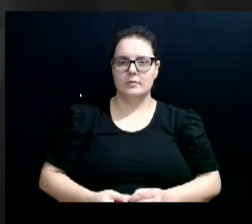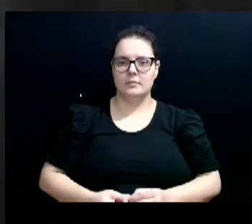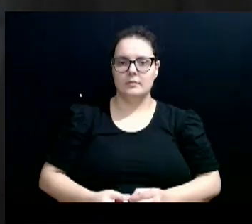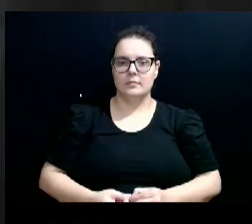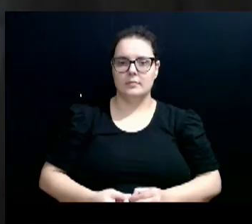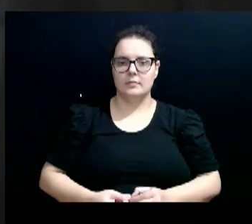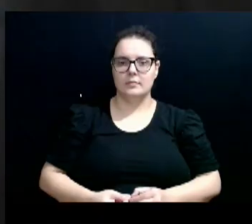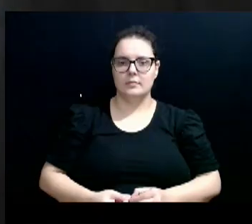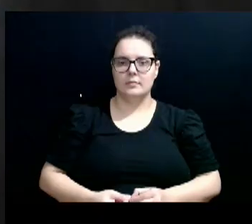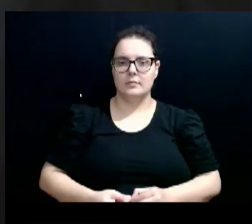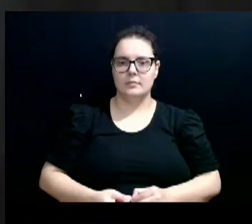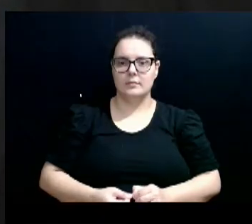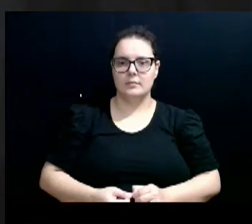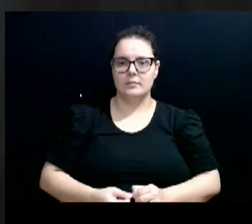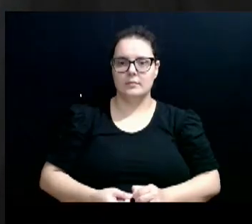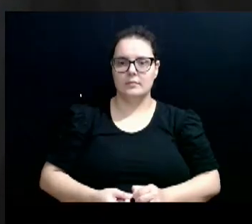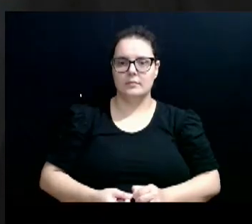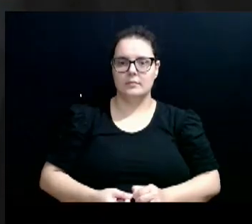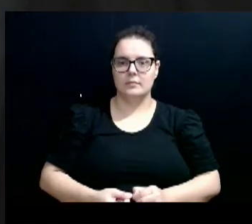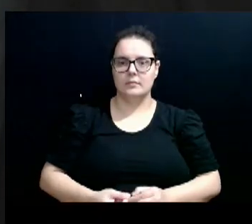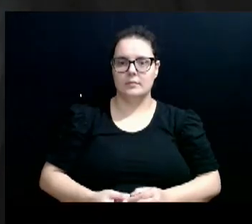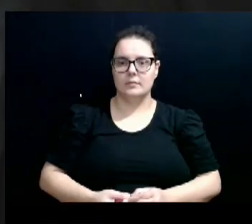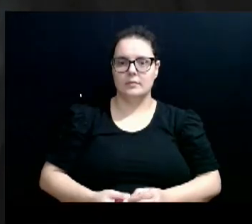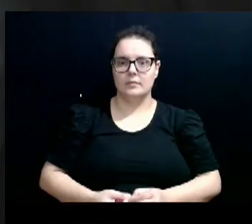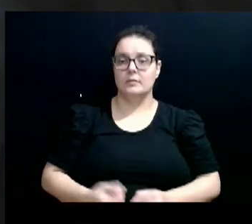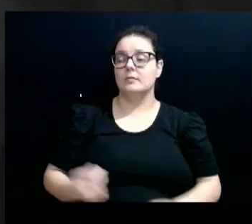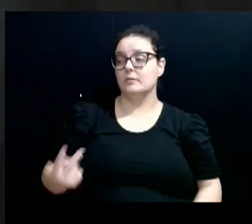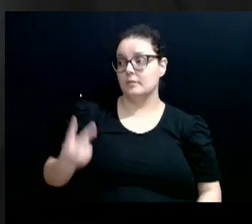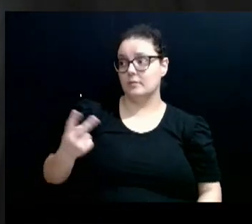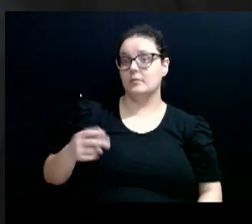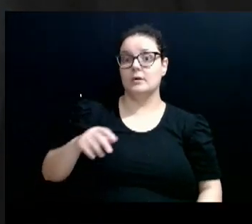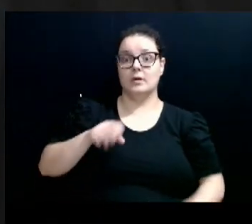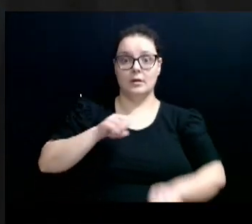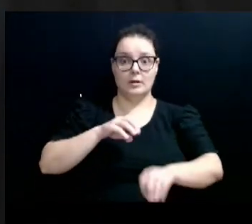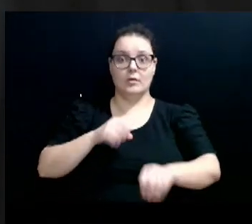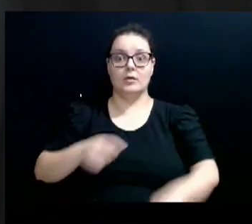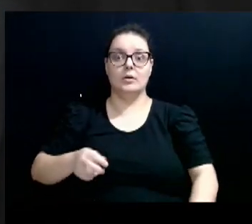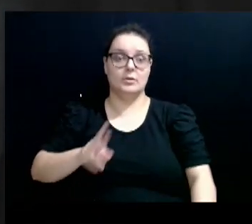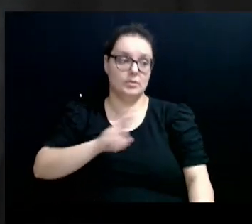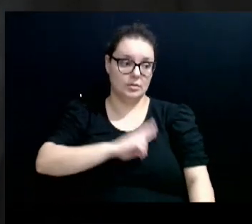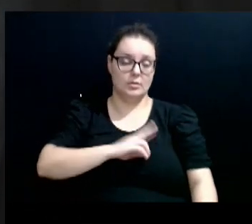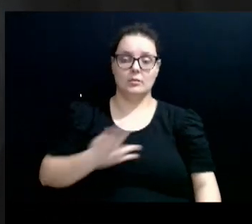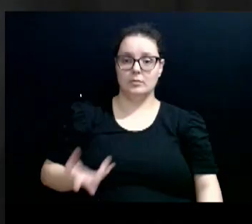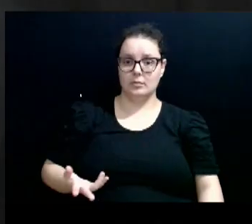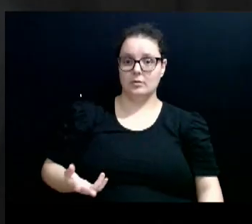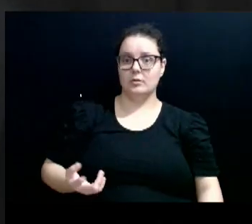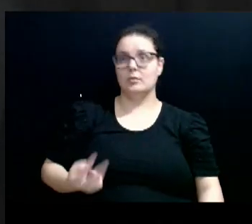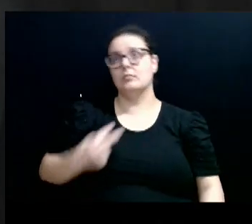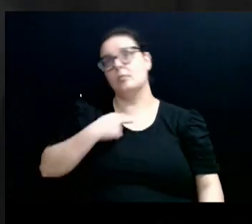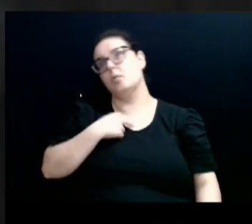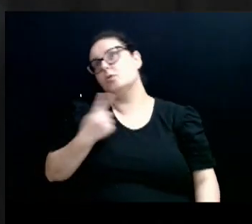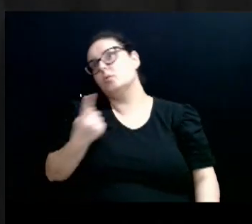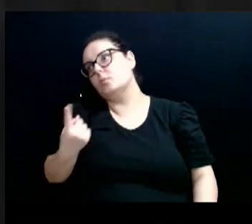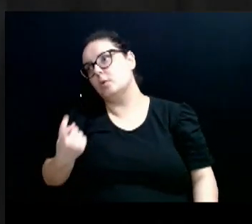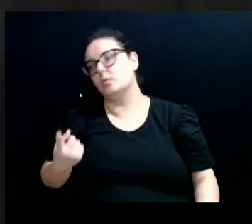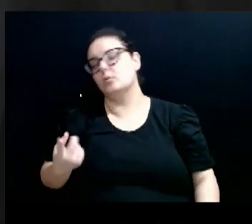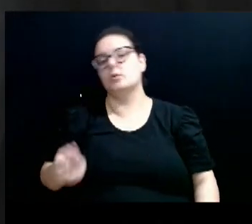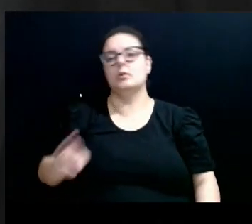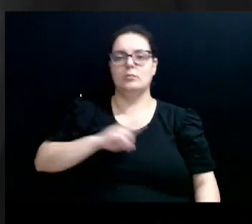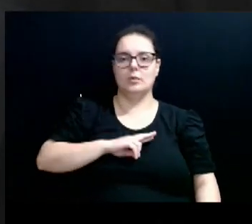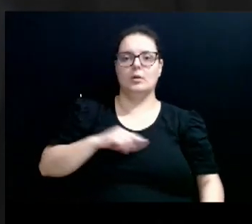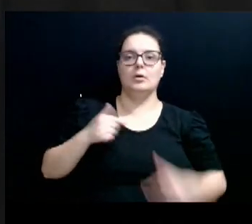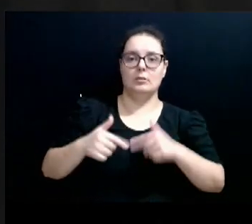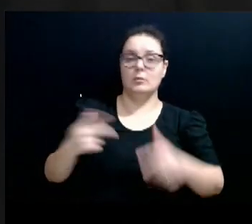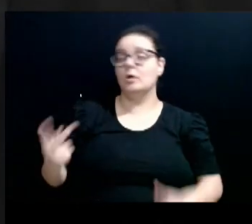colocaram aquele de religião, né? Aula de religião. Como não pode ser uma única religião, aí começou a trabalhar de valores, né?